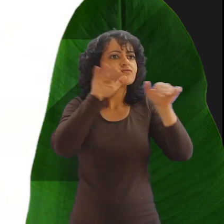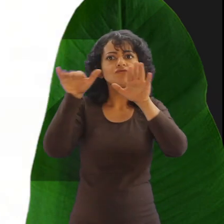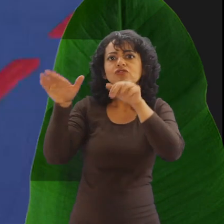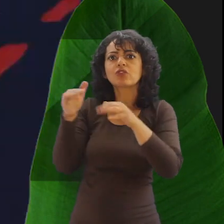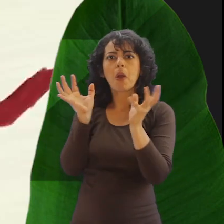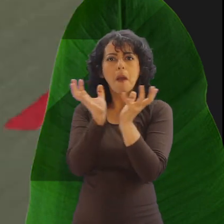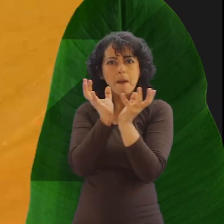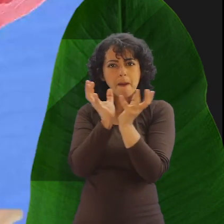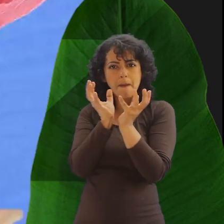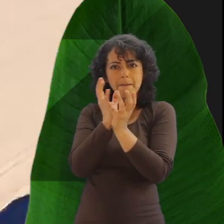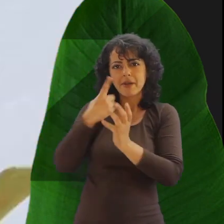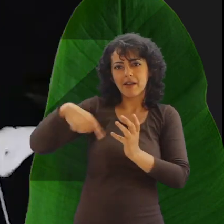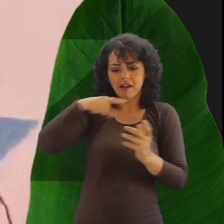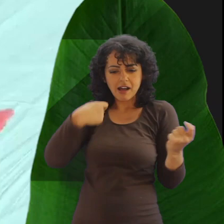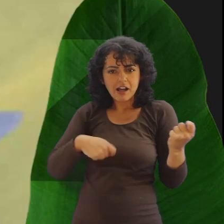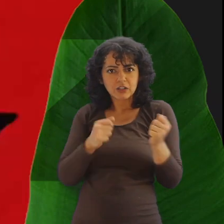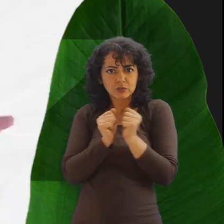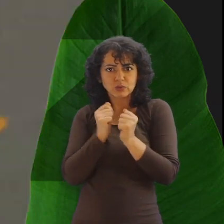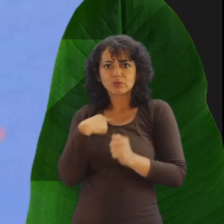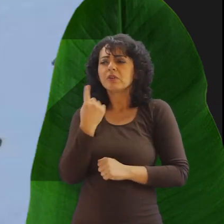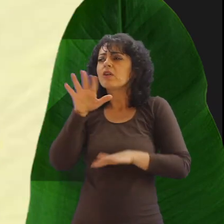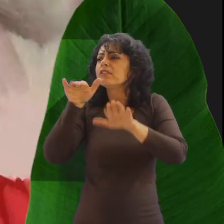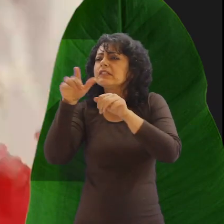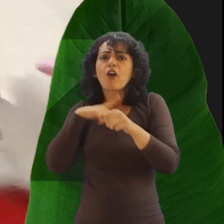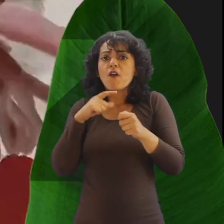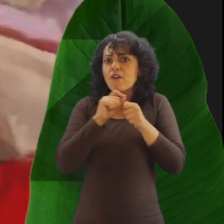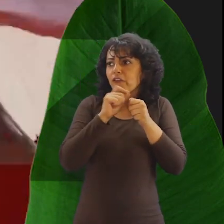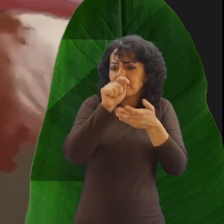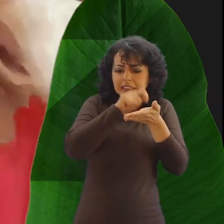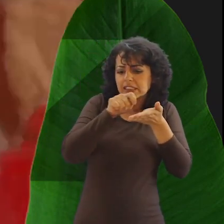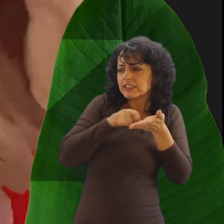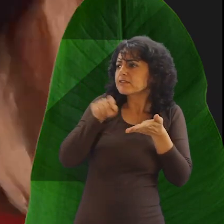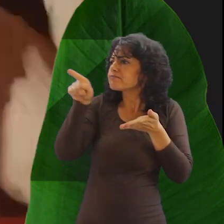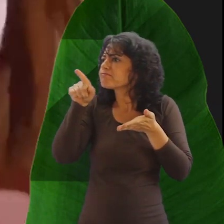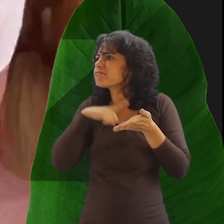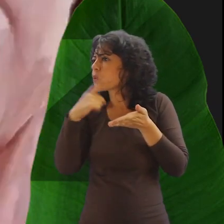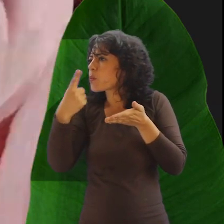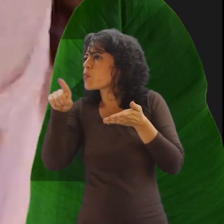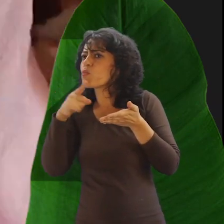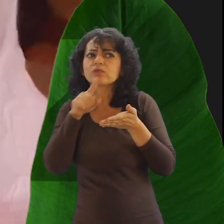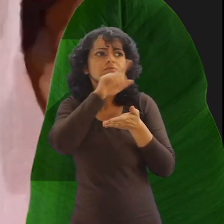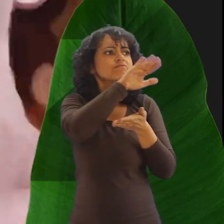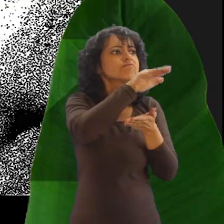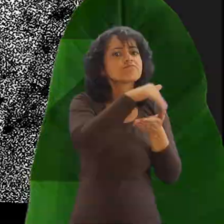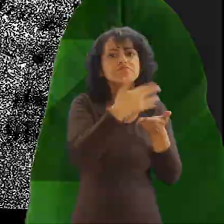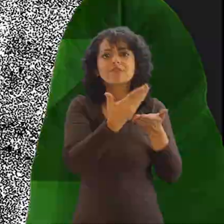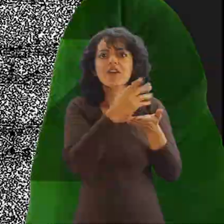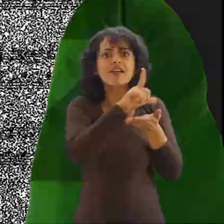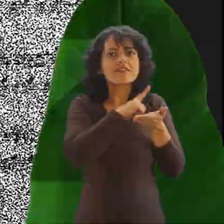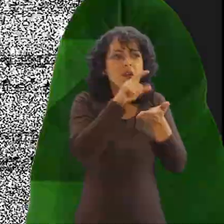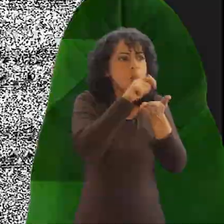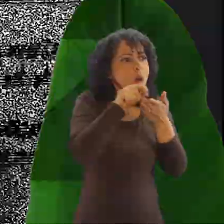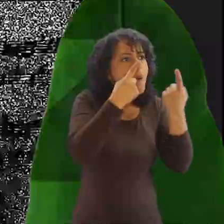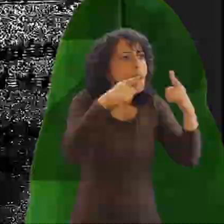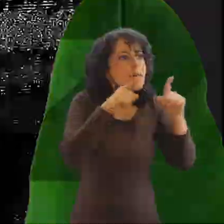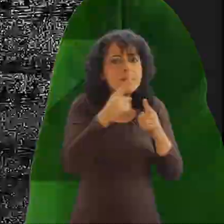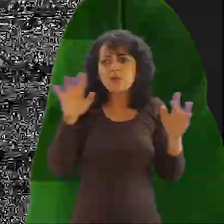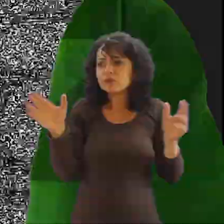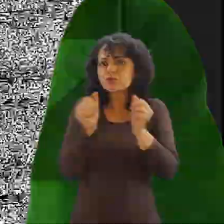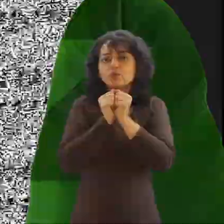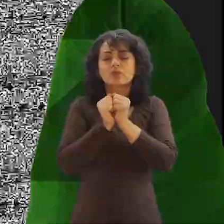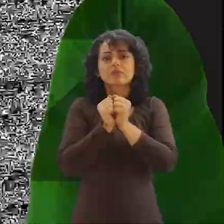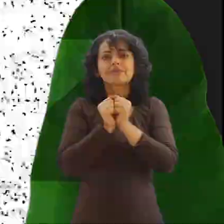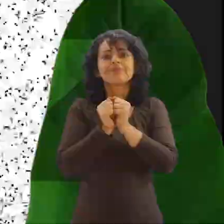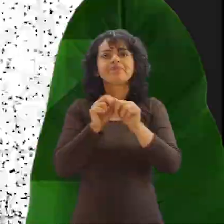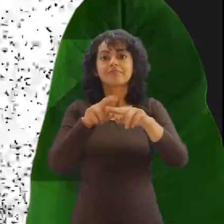Arthur, fiz aqui um refrão, vem aqui. Ai, meninos, vocês não têm uma música? Meninas, vocês não têm uma música? Então, o